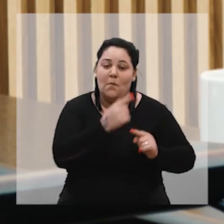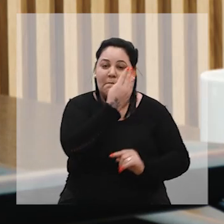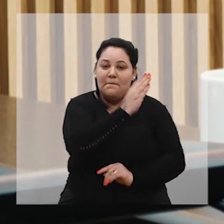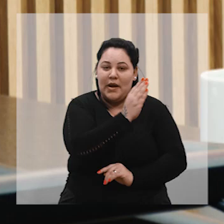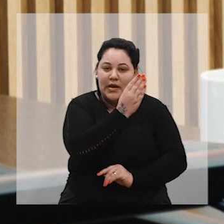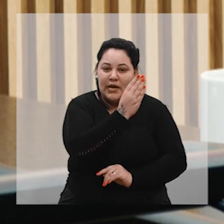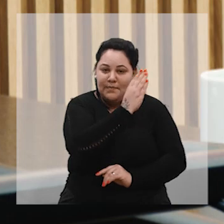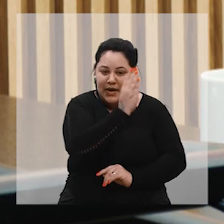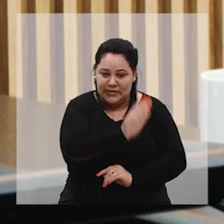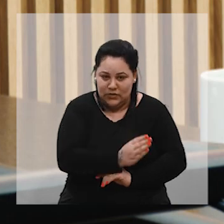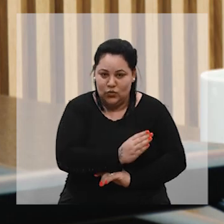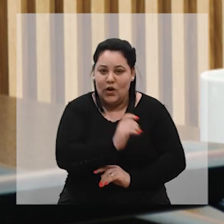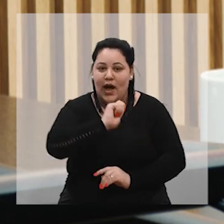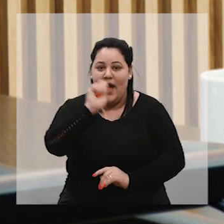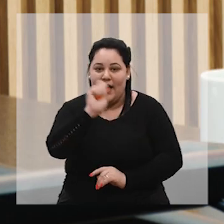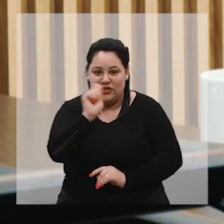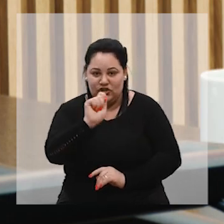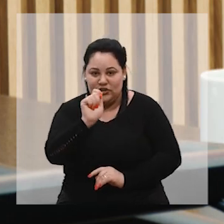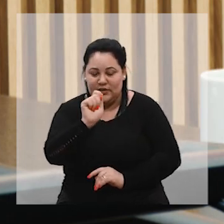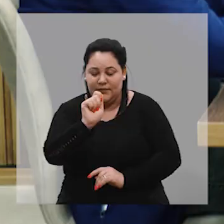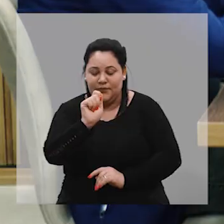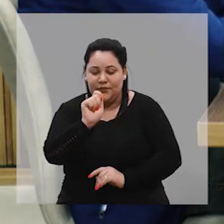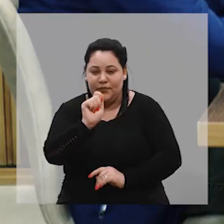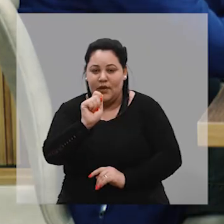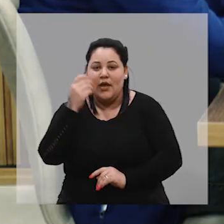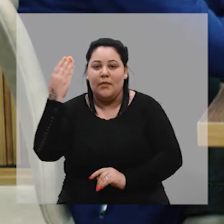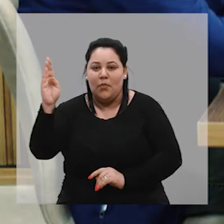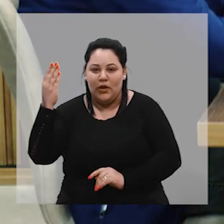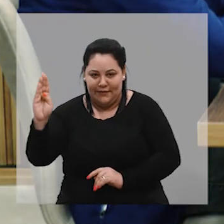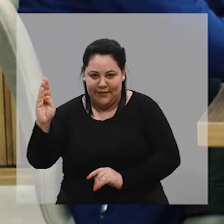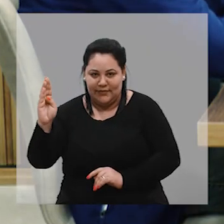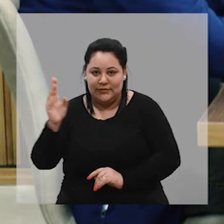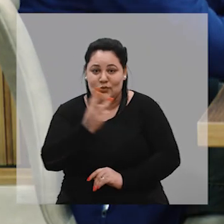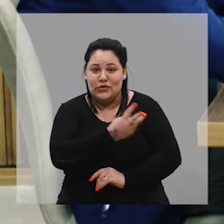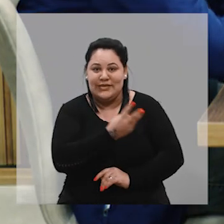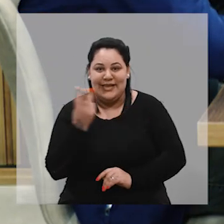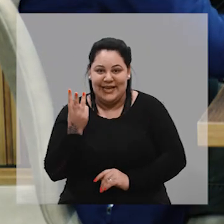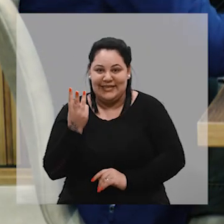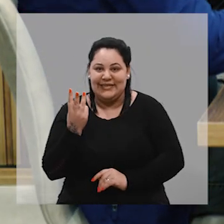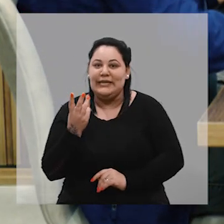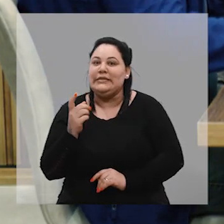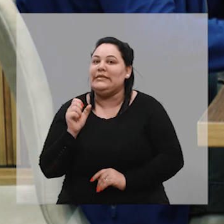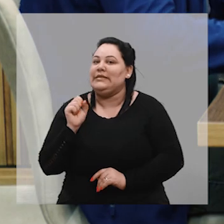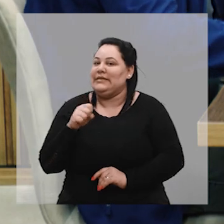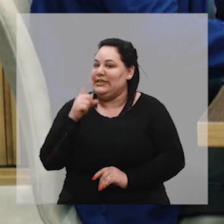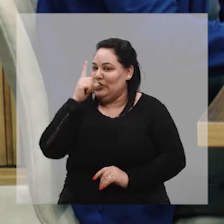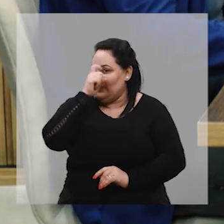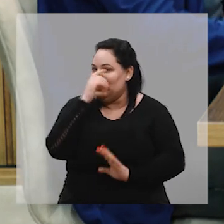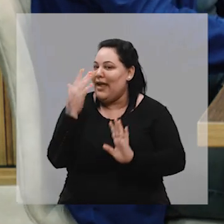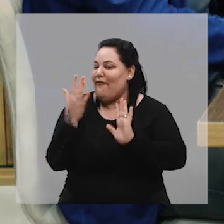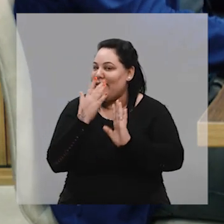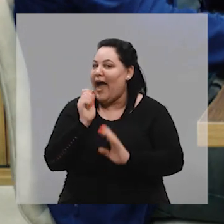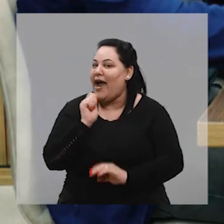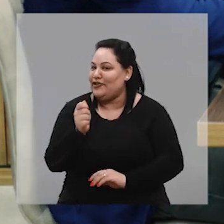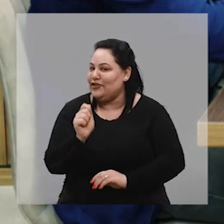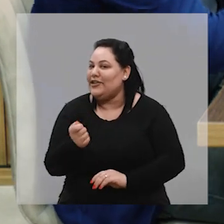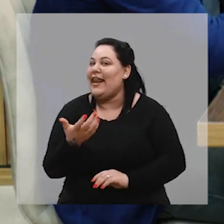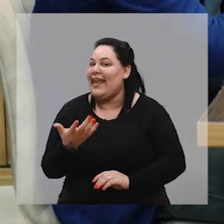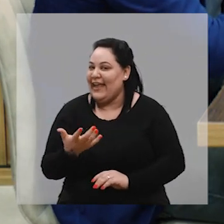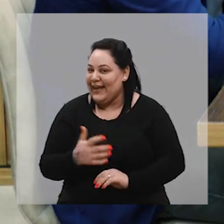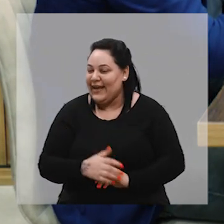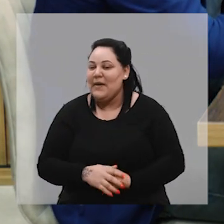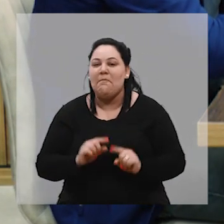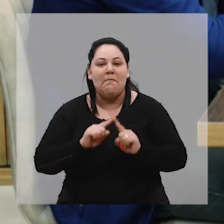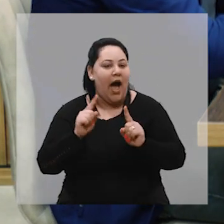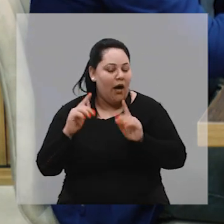entre o Brasil, Argentina e Bolívia. Então, pedreira... Campeã do mundo Argentina. né? Cara, e